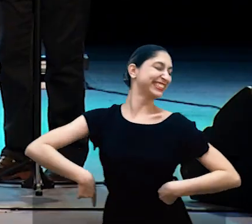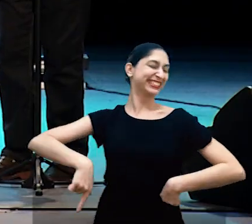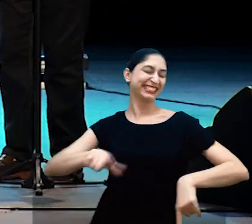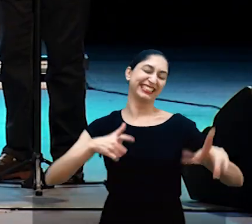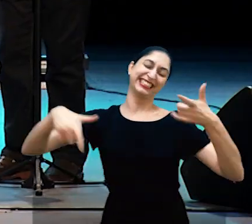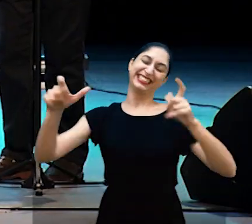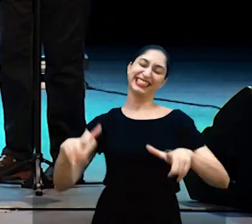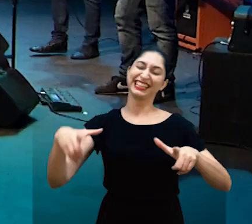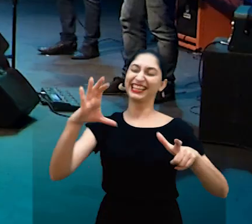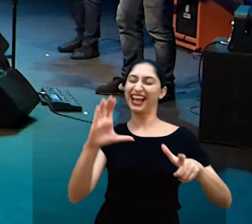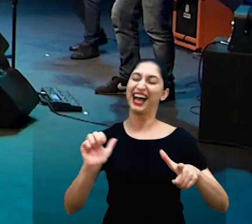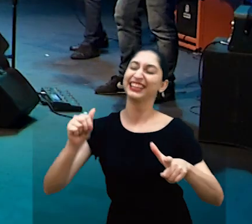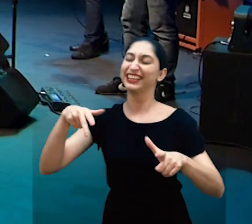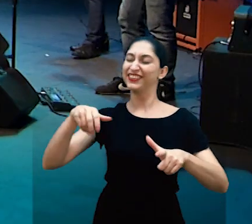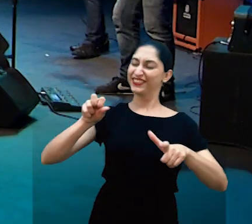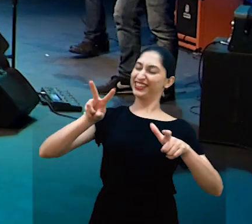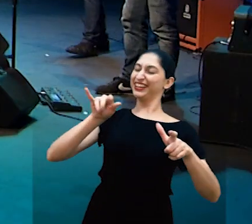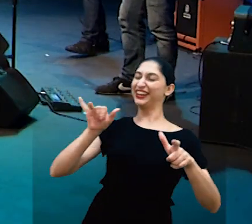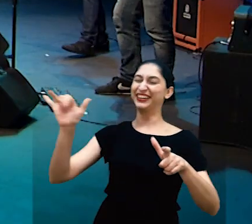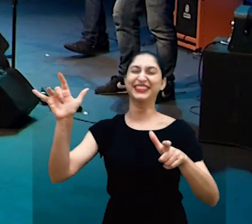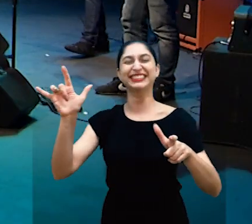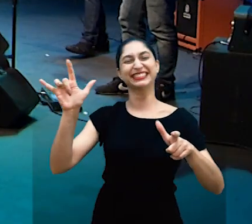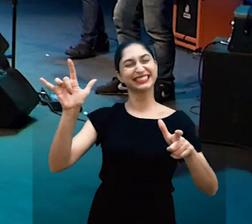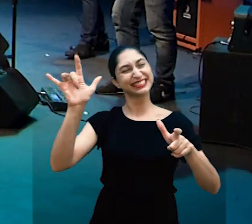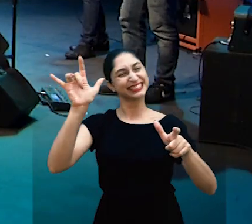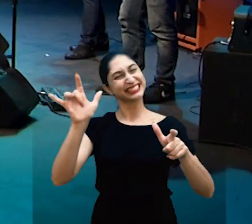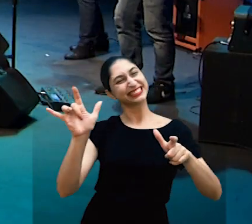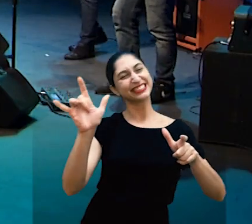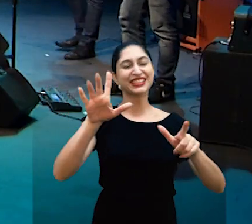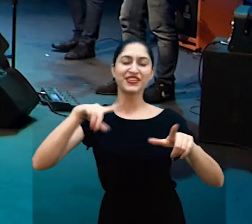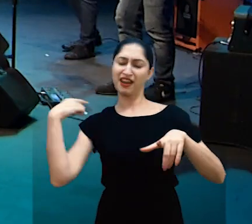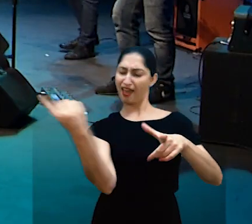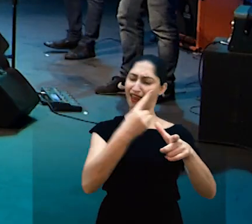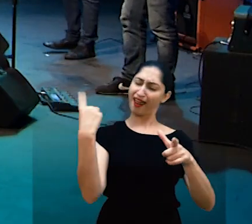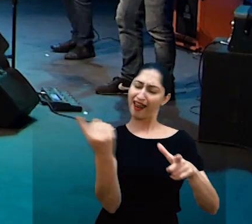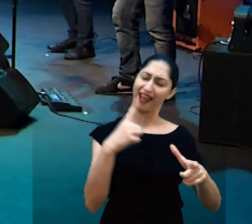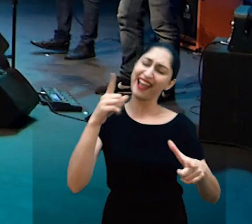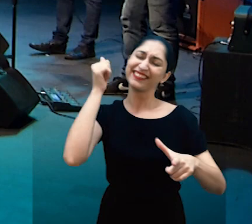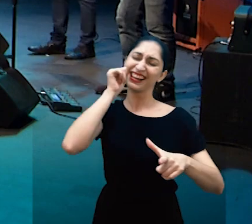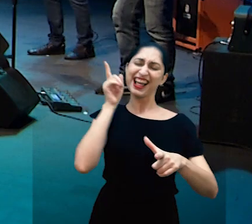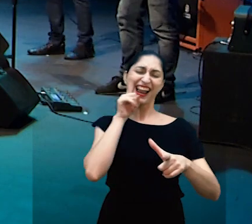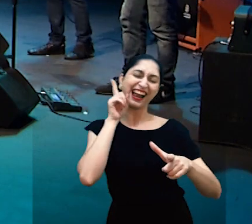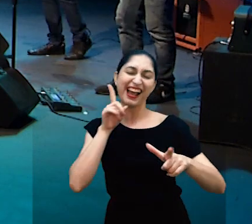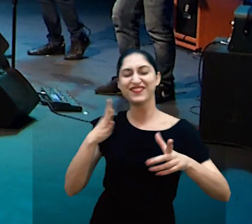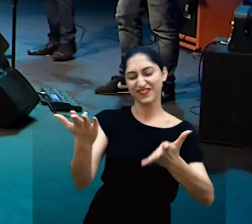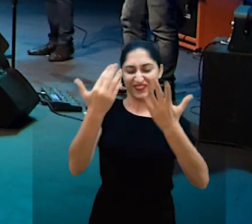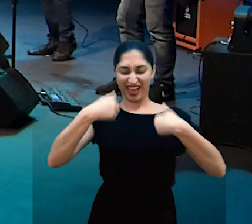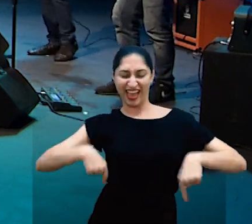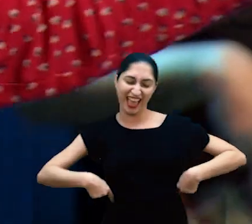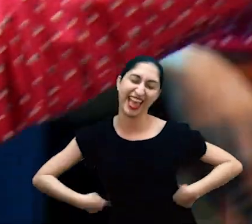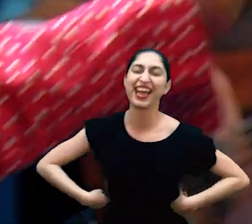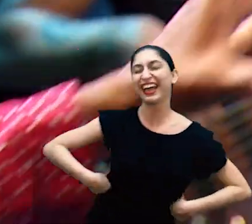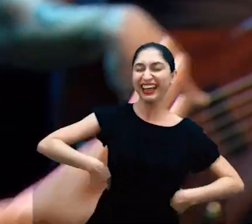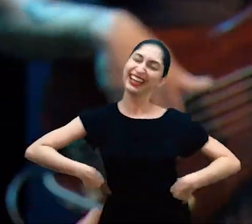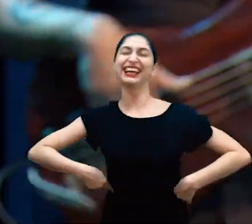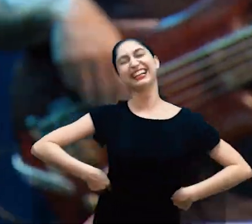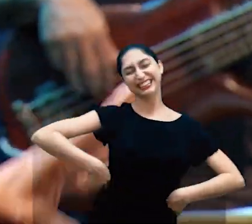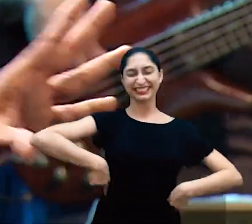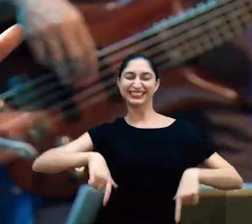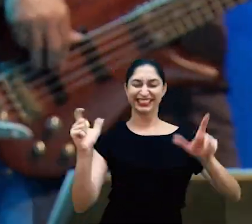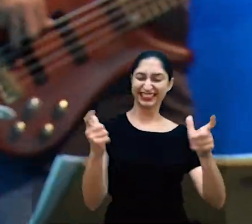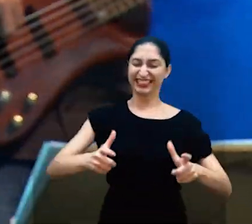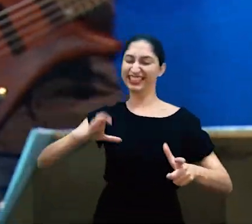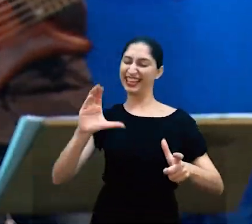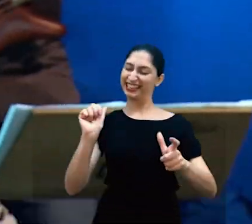cadeiras, polícia, bombeia na cana, no canavia. Roda moreno e vem rebolar as cadeiras, polícia, bombeia